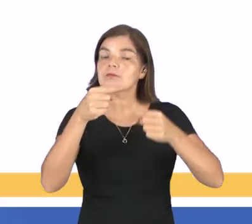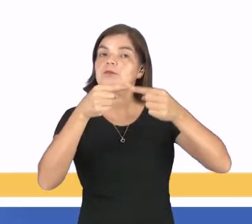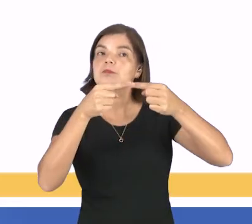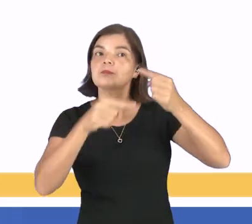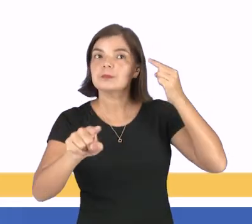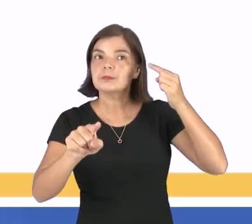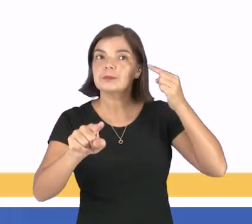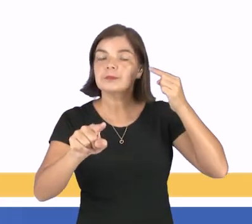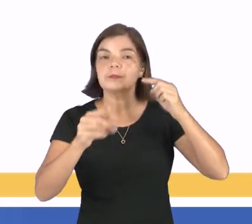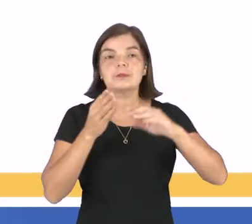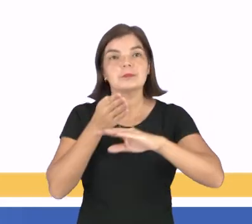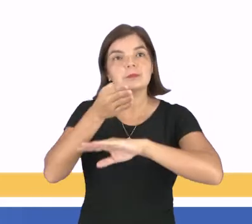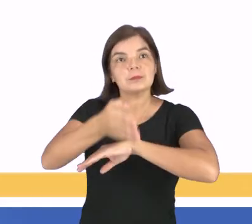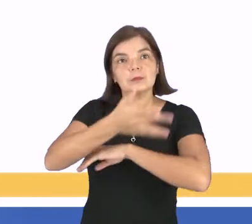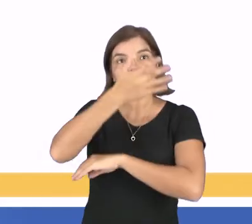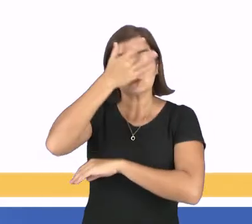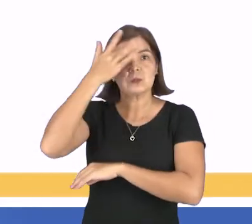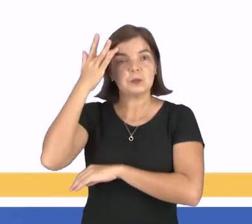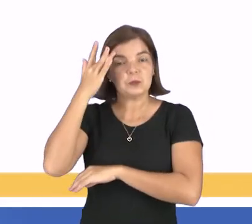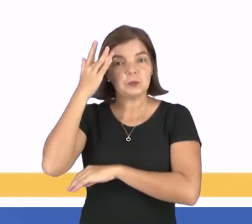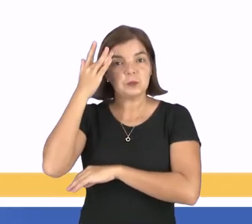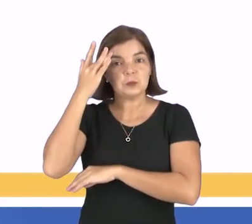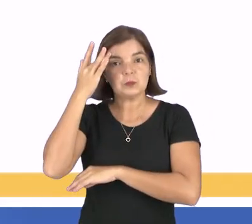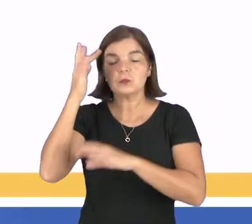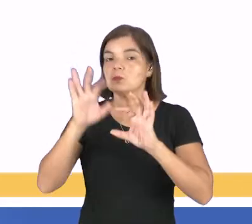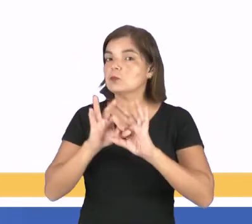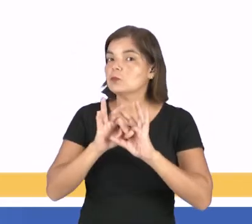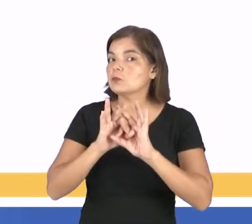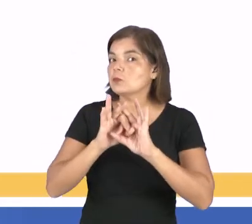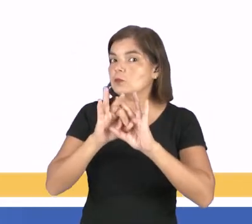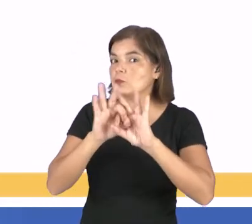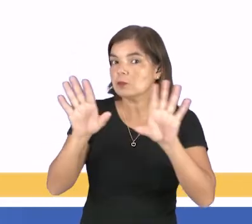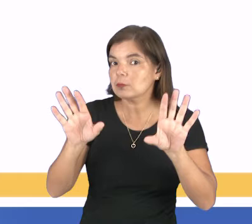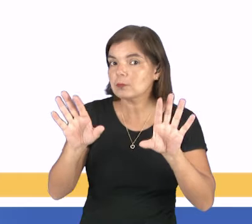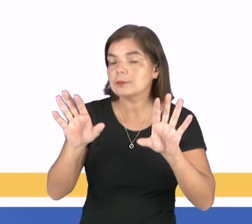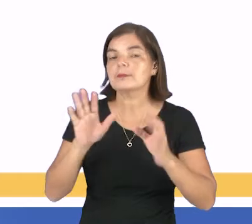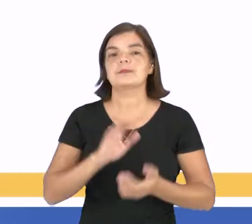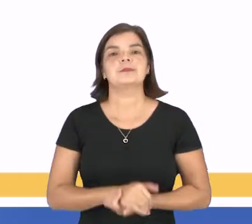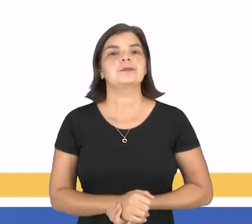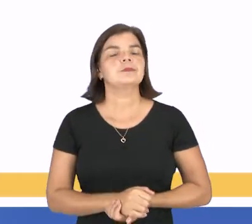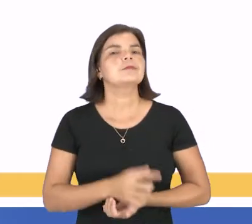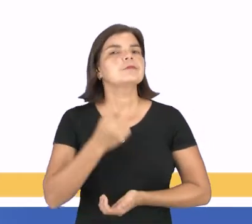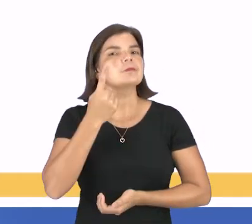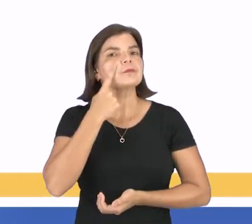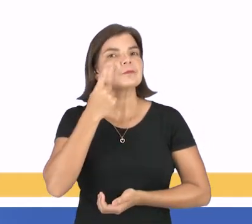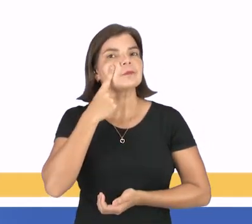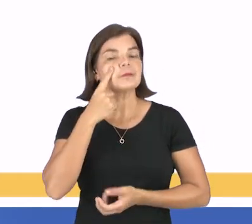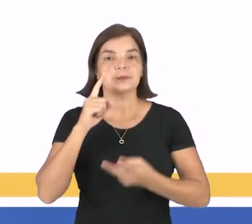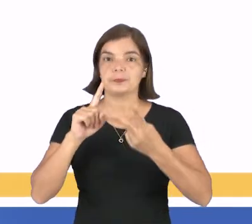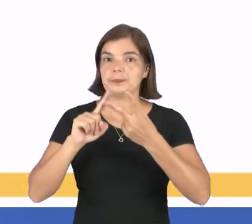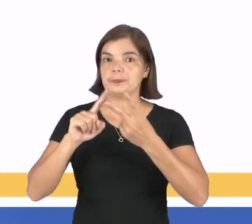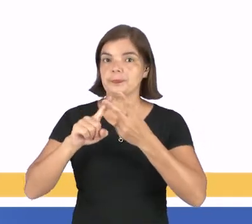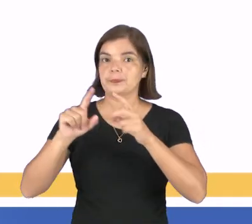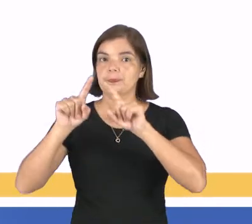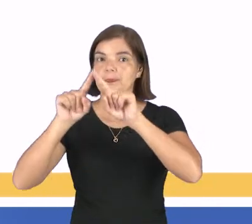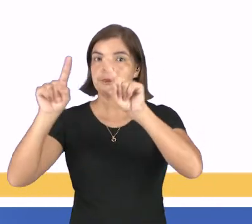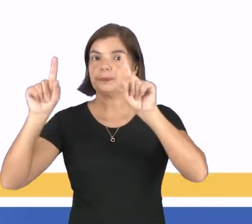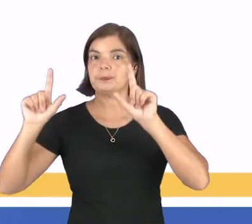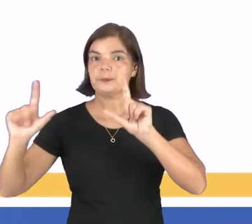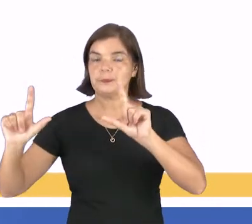proibida a entrada de pessoas não autorizadas. Agora, vamos ler a segunda